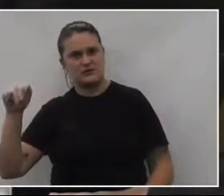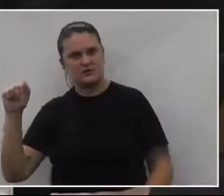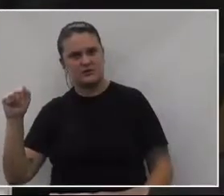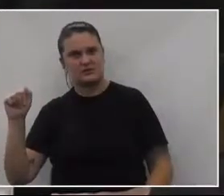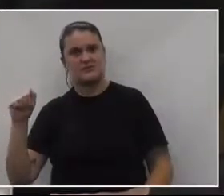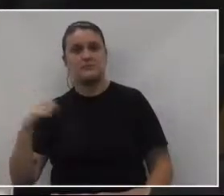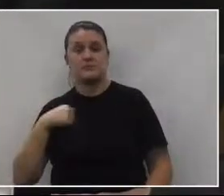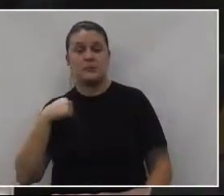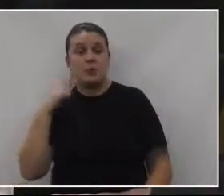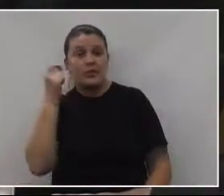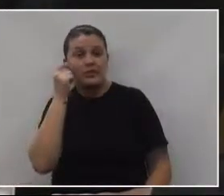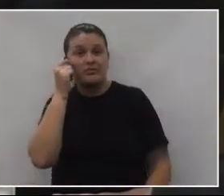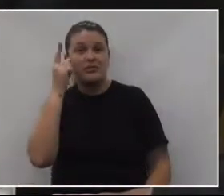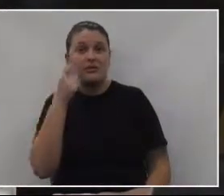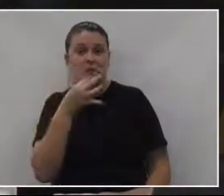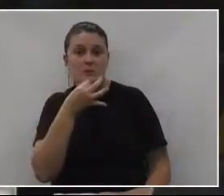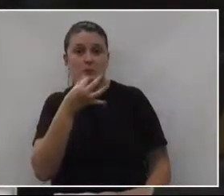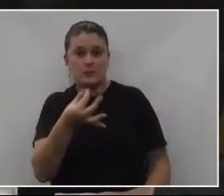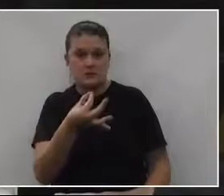fazer uma sugestão